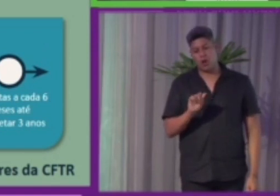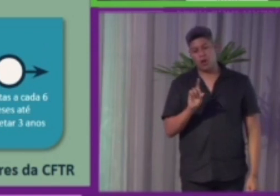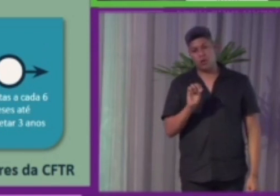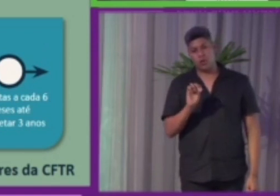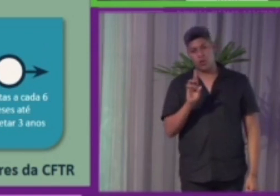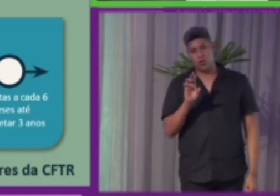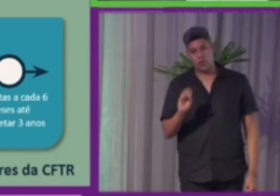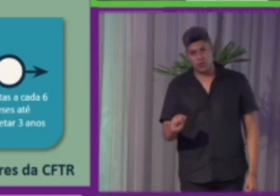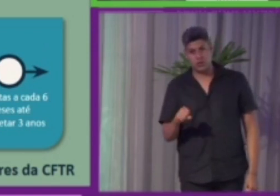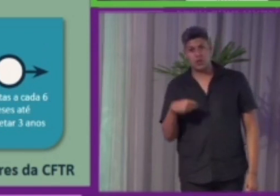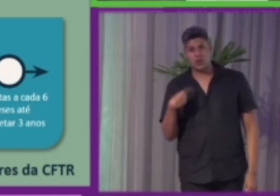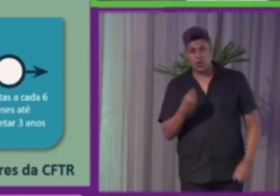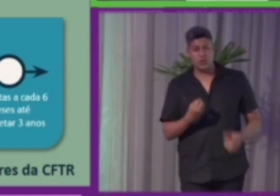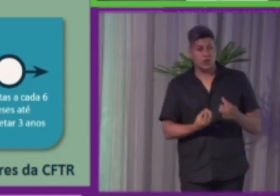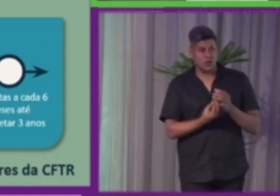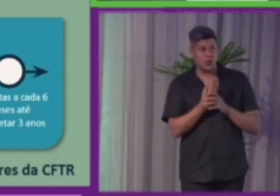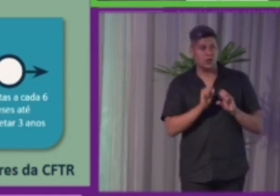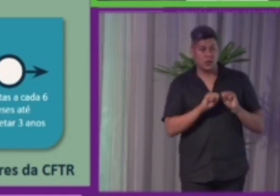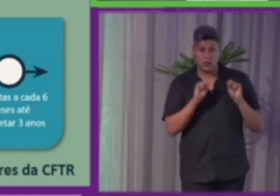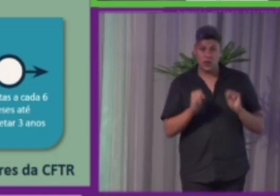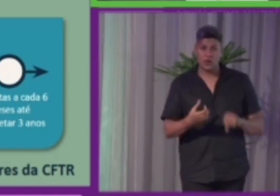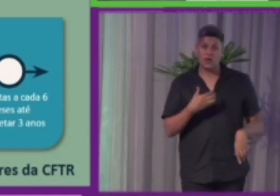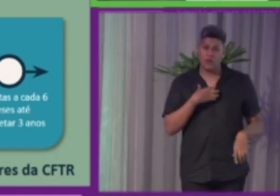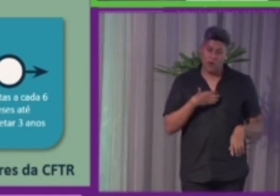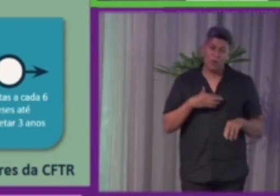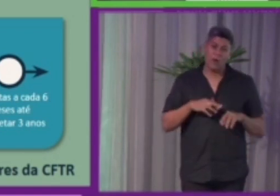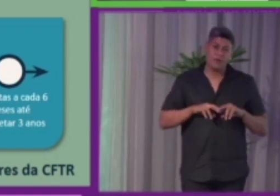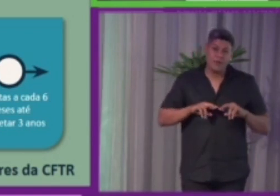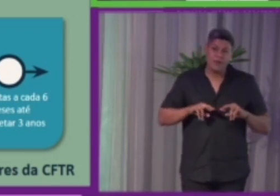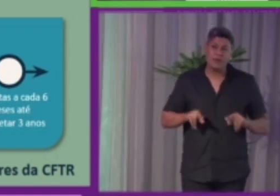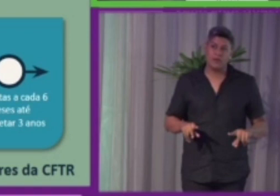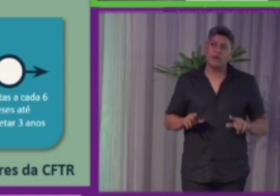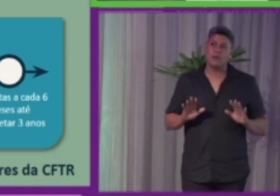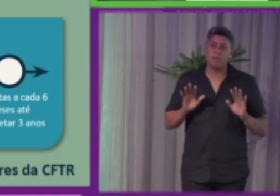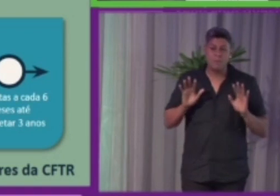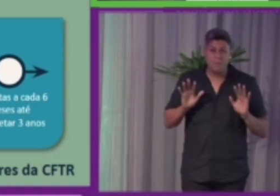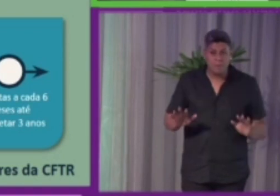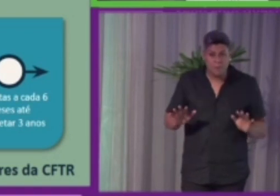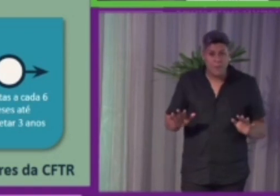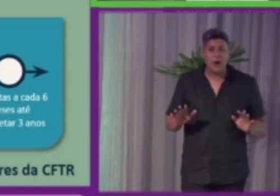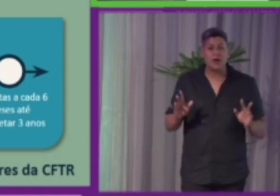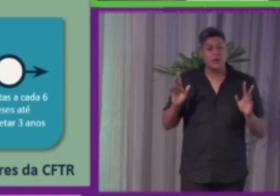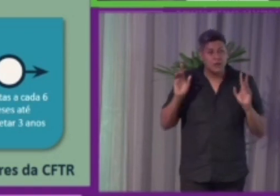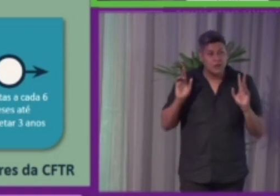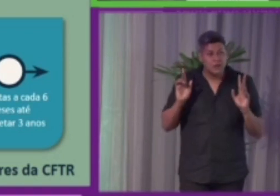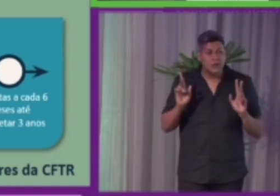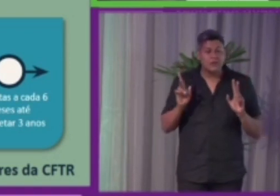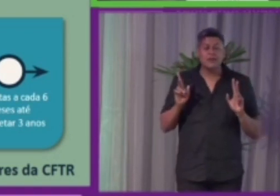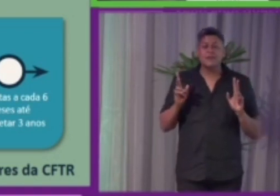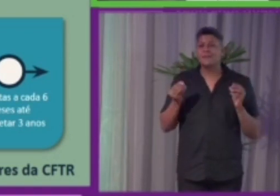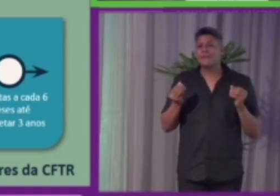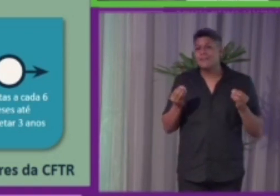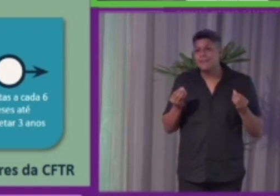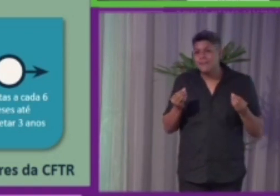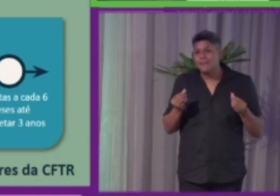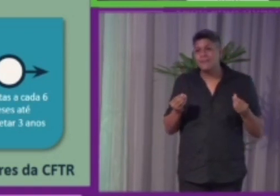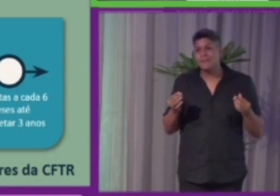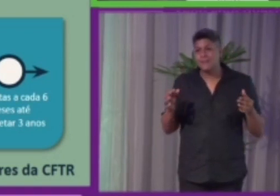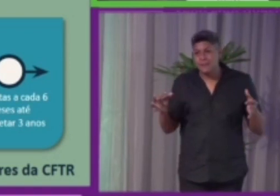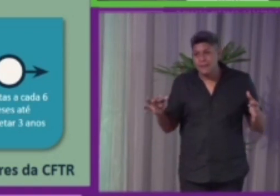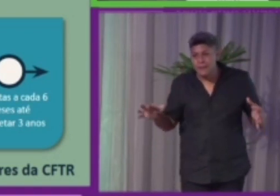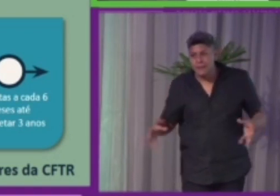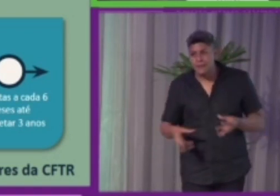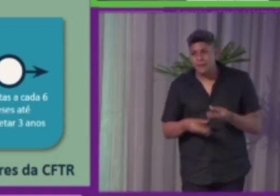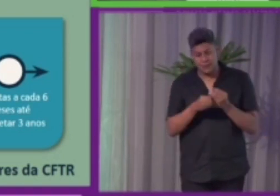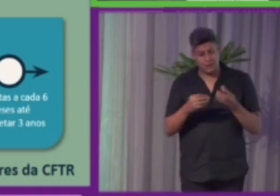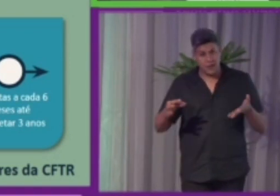vamos criar esse sistema de uma forma que vai ser um pouco diferente, mas ele vai ser como se fosse um puxadinho do nosso